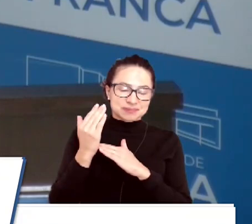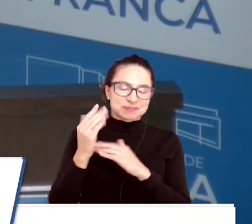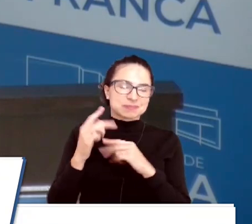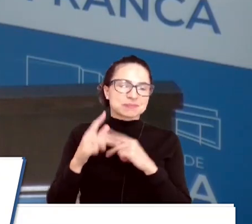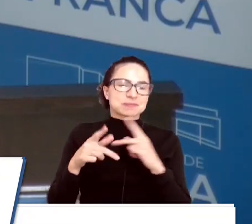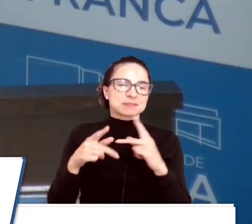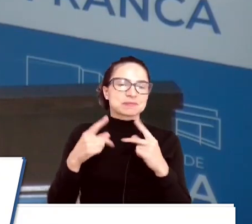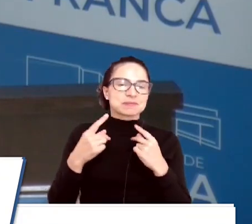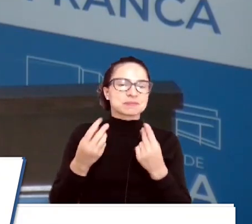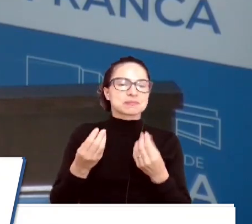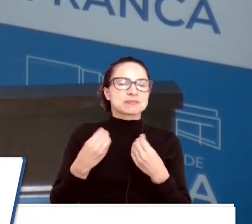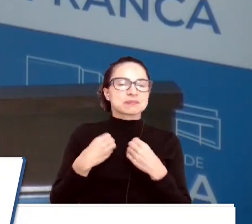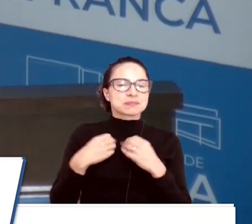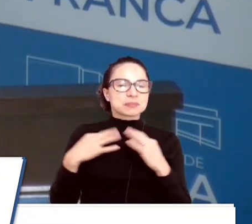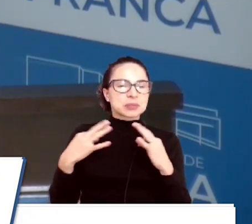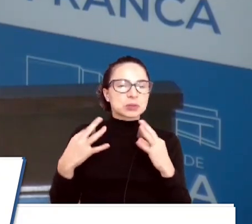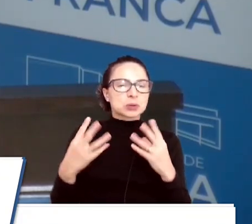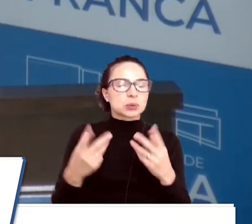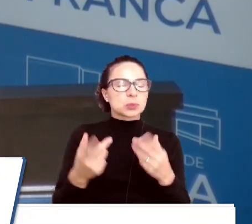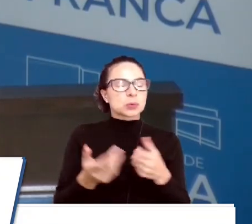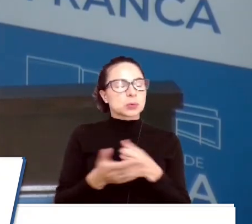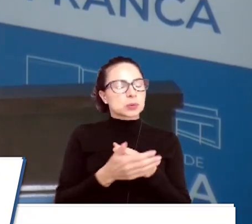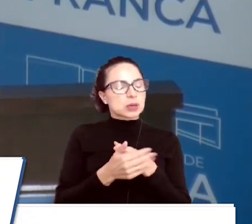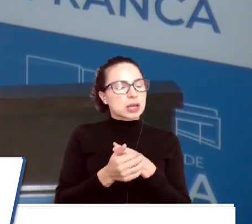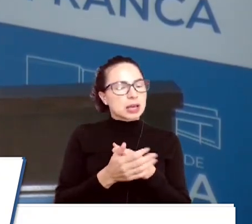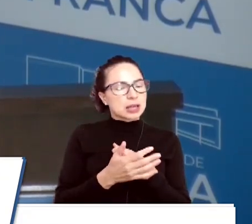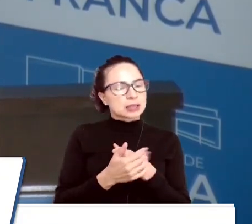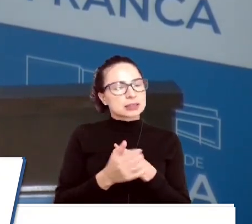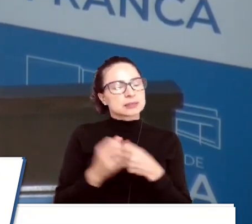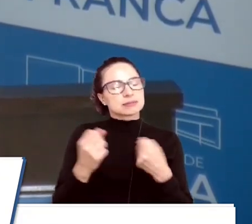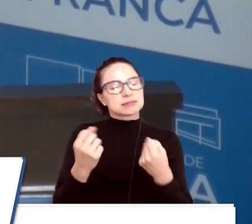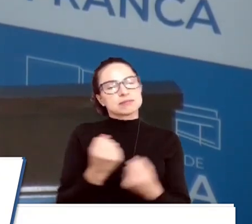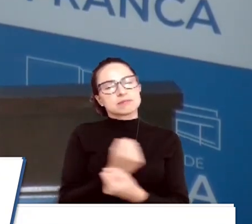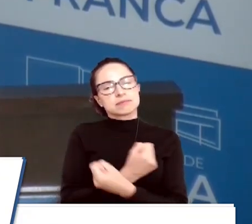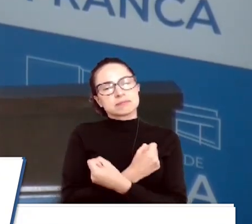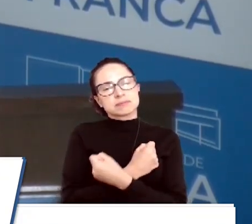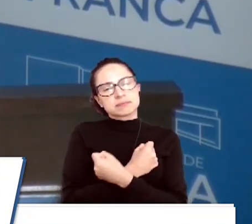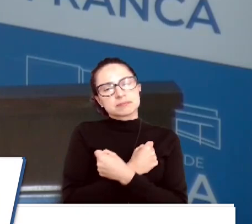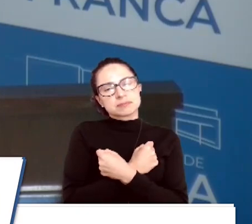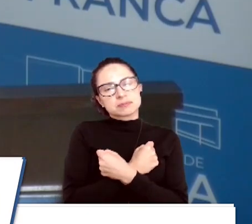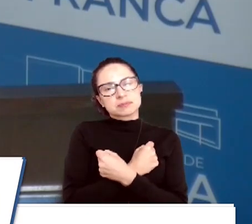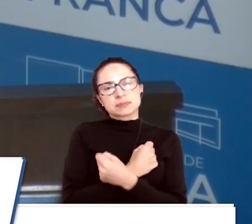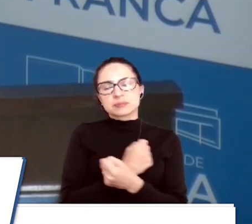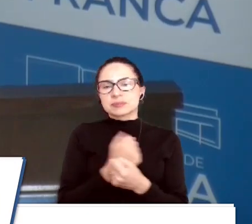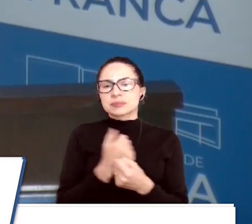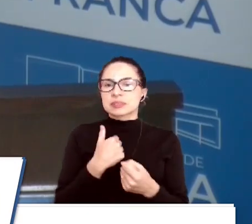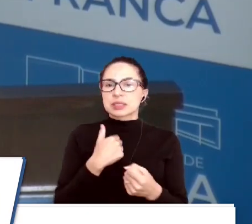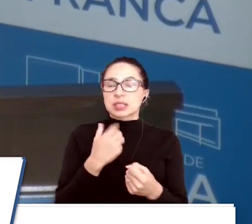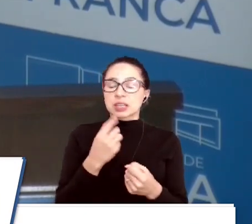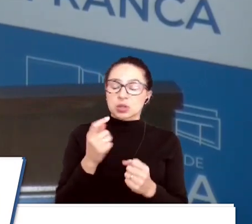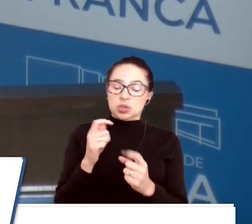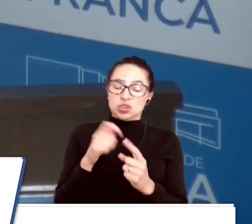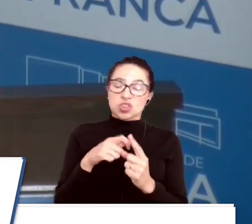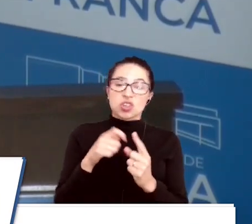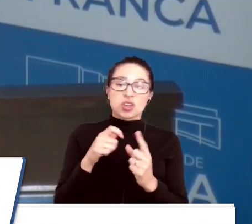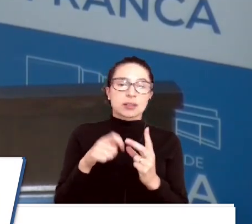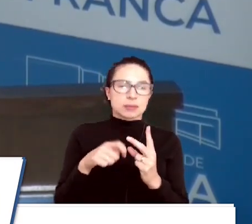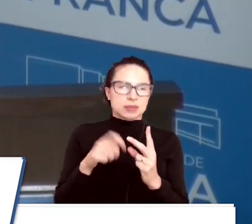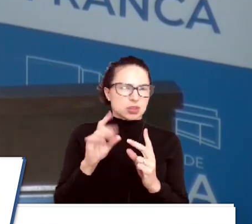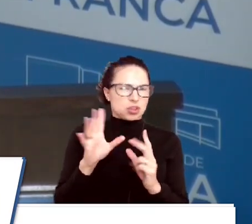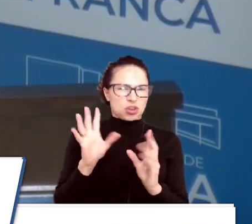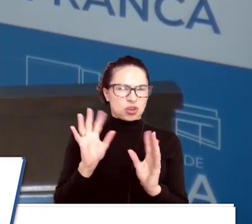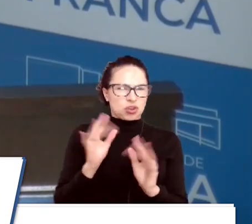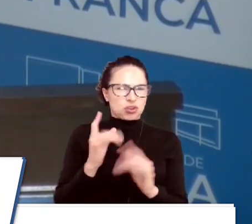trazendo tudo, o afeto, os braços dele. Eu fiquei 2 meses, só para concluir isso